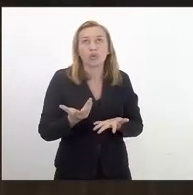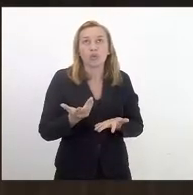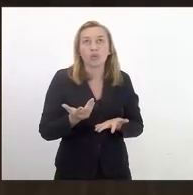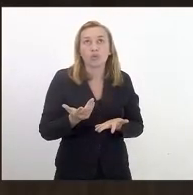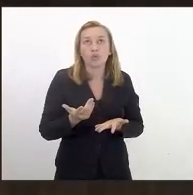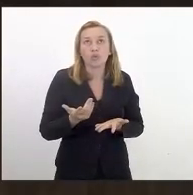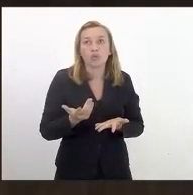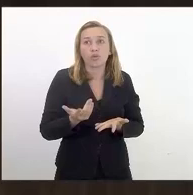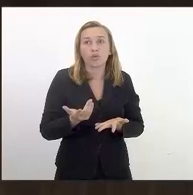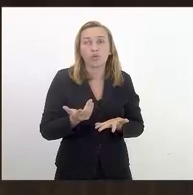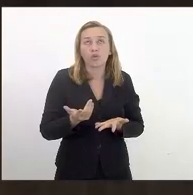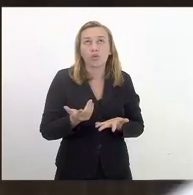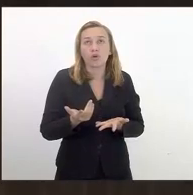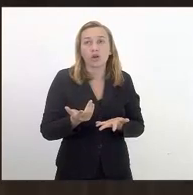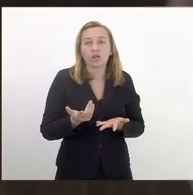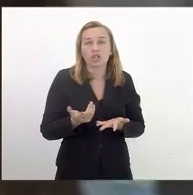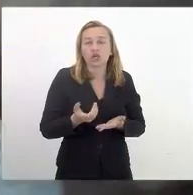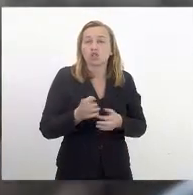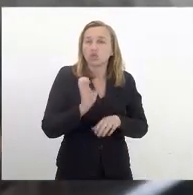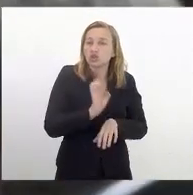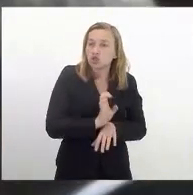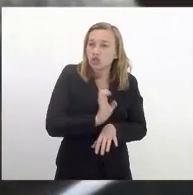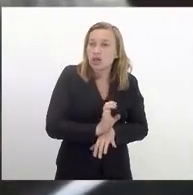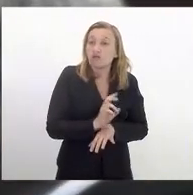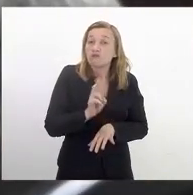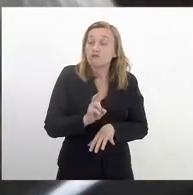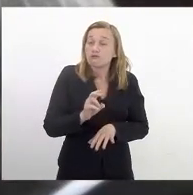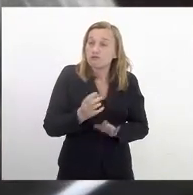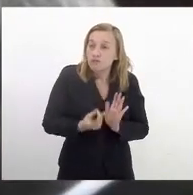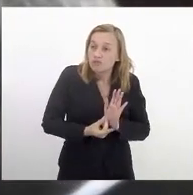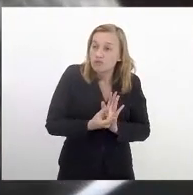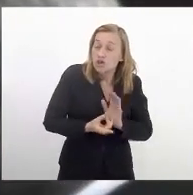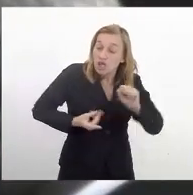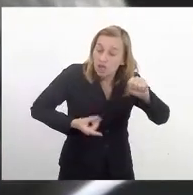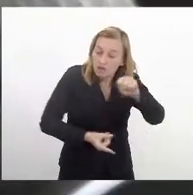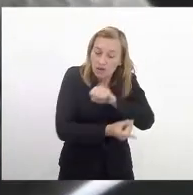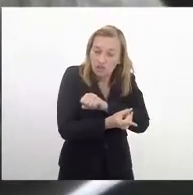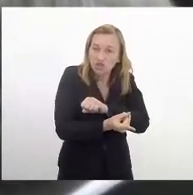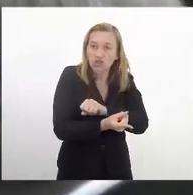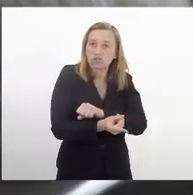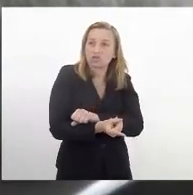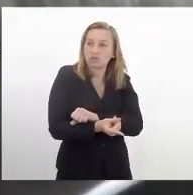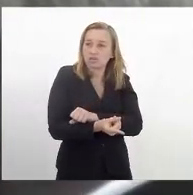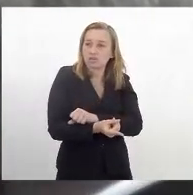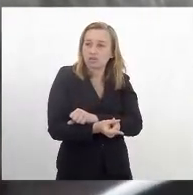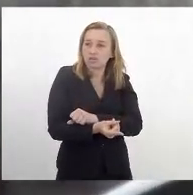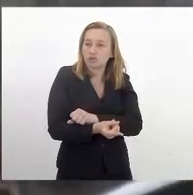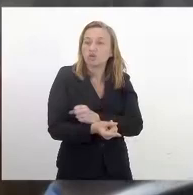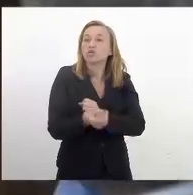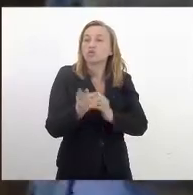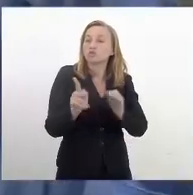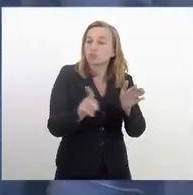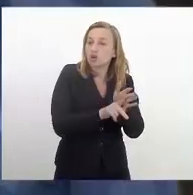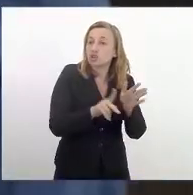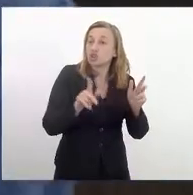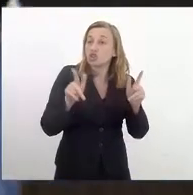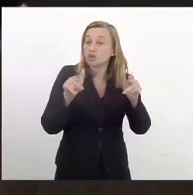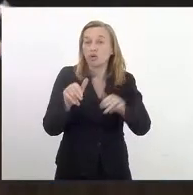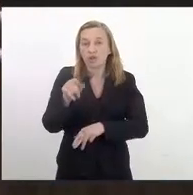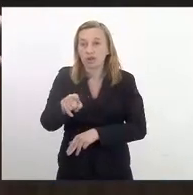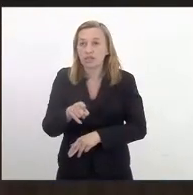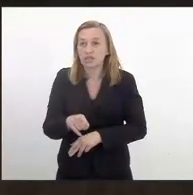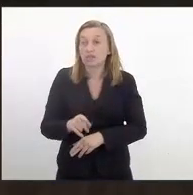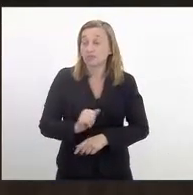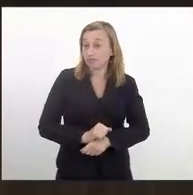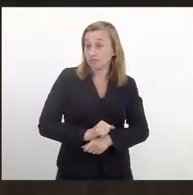quanto o estado vai investir no projeto como esse no caso da isenção não é